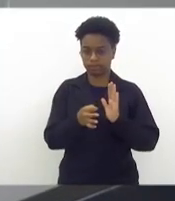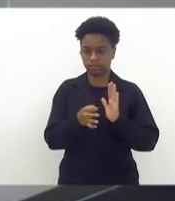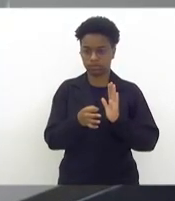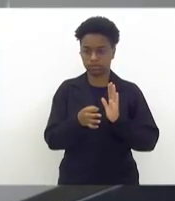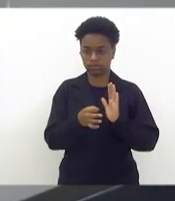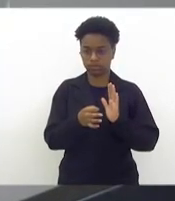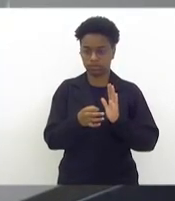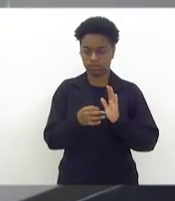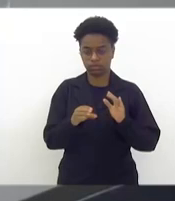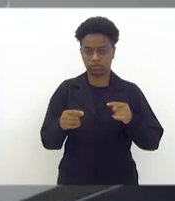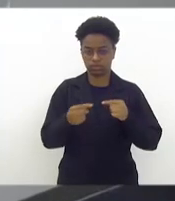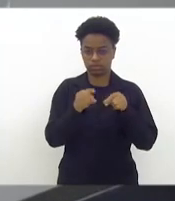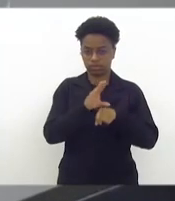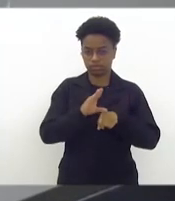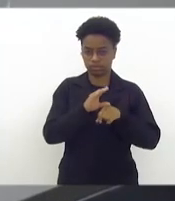por substitutivo.